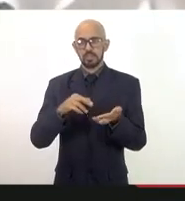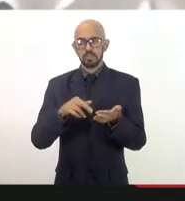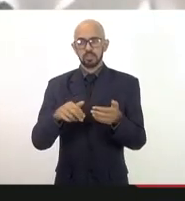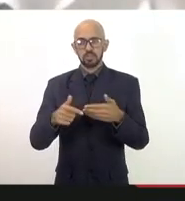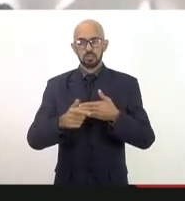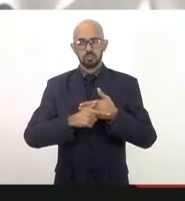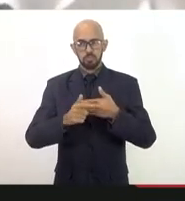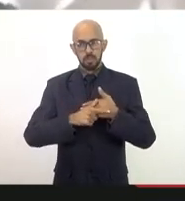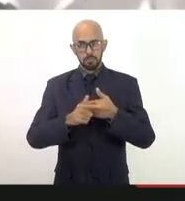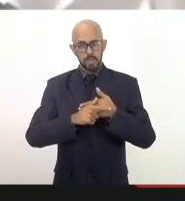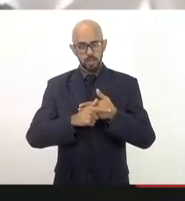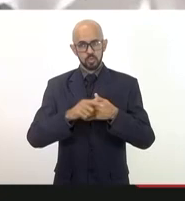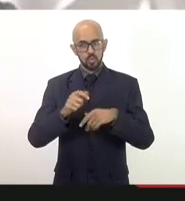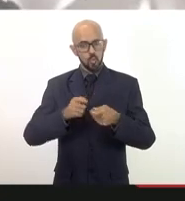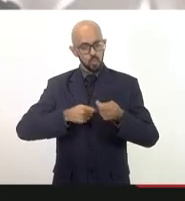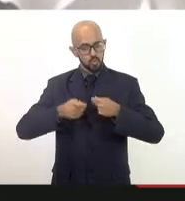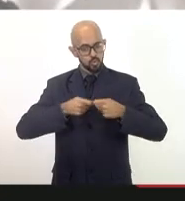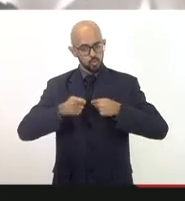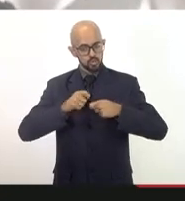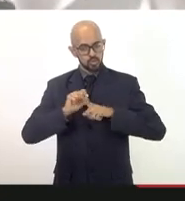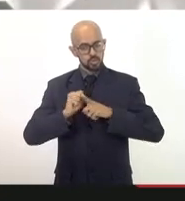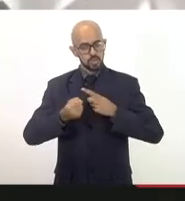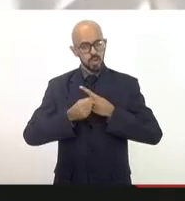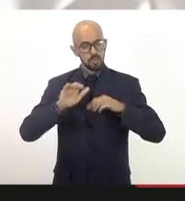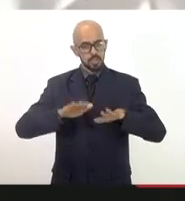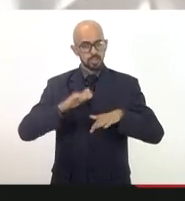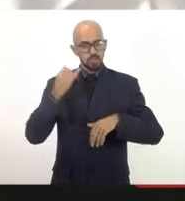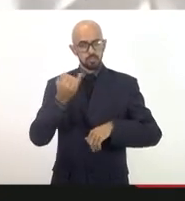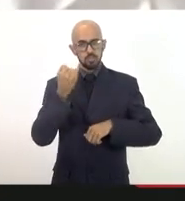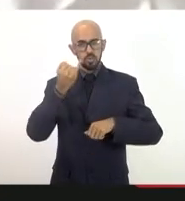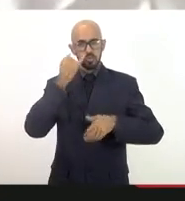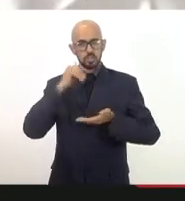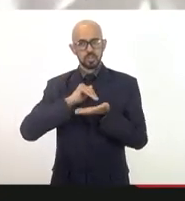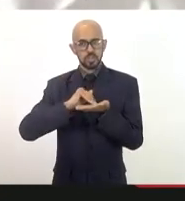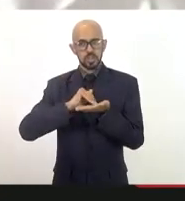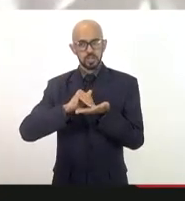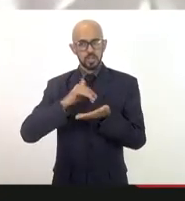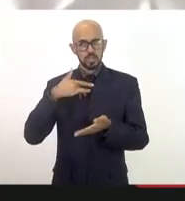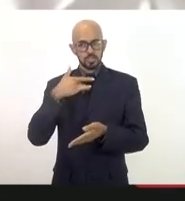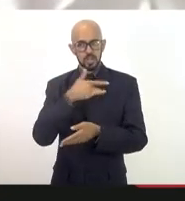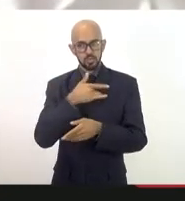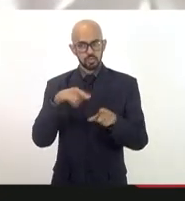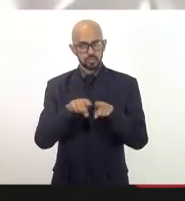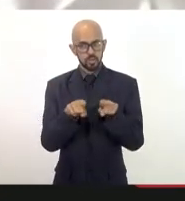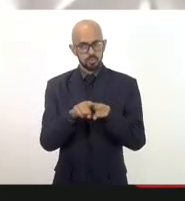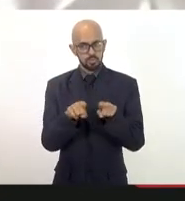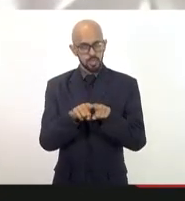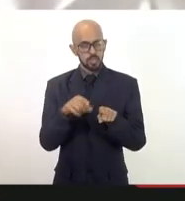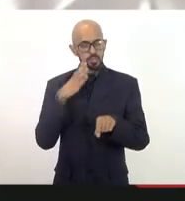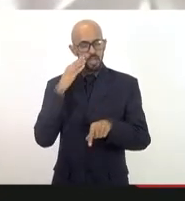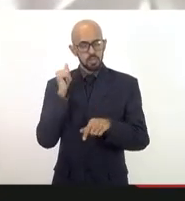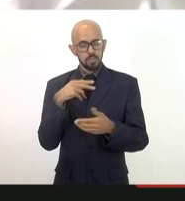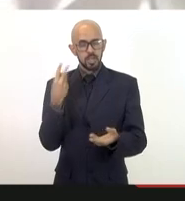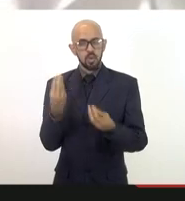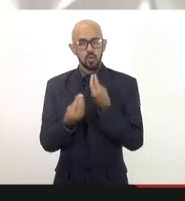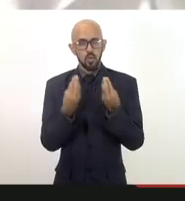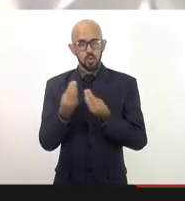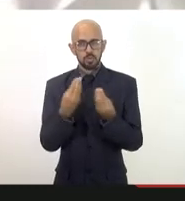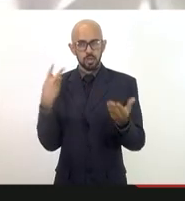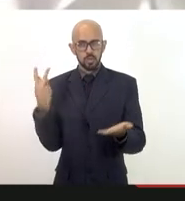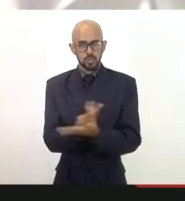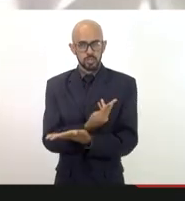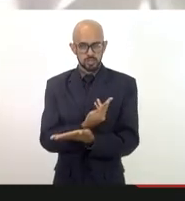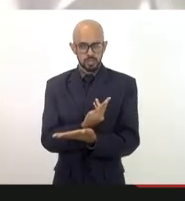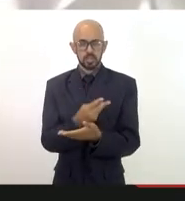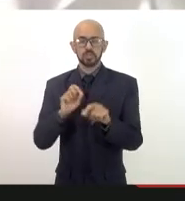controle social, do Ministério Público, acho que é importante a Secretaria de Saúde também saber como andam,